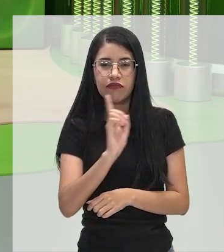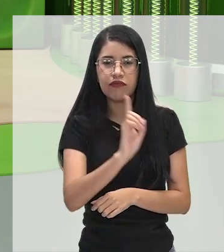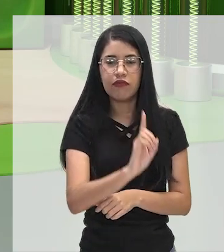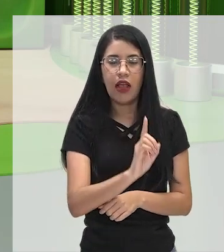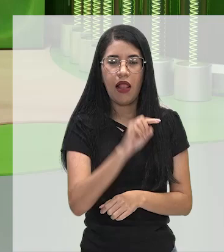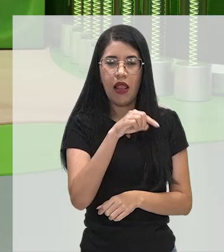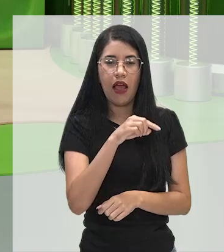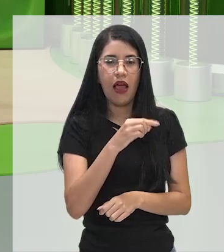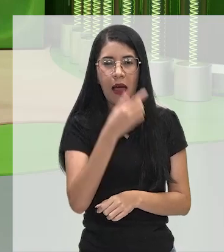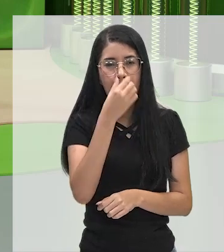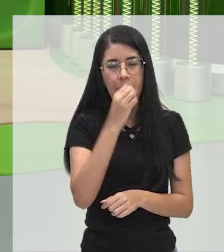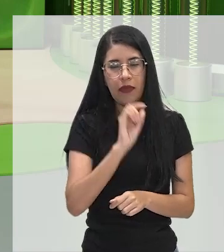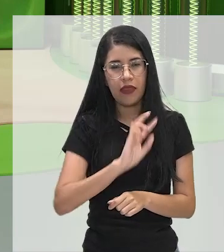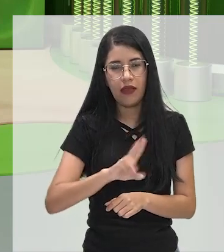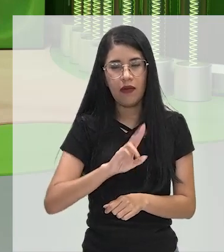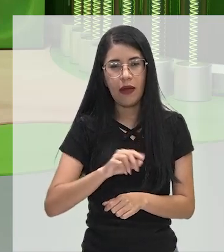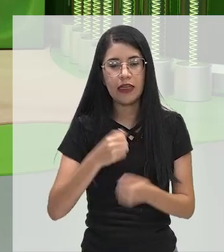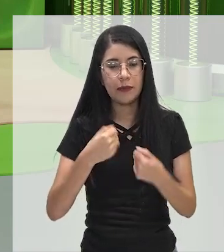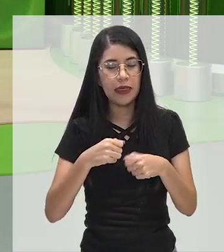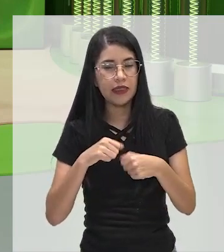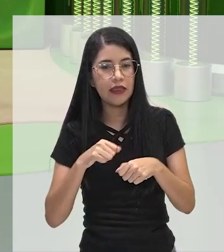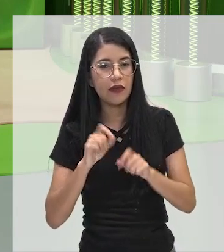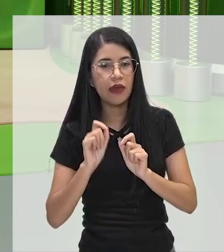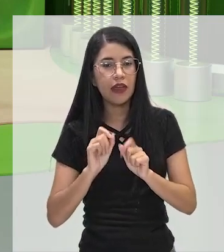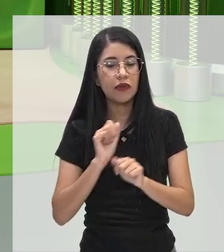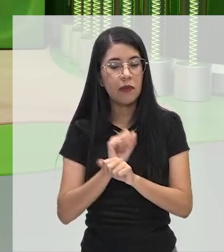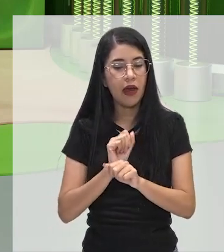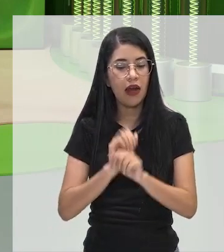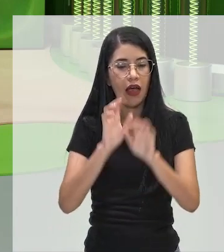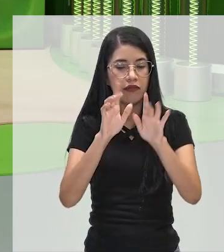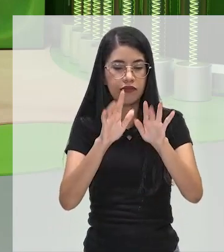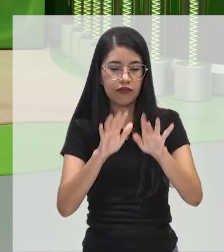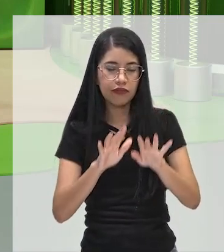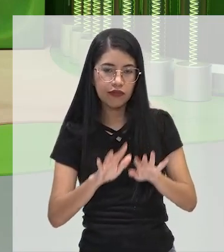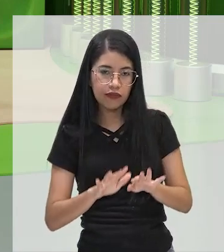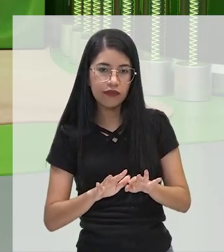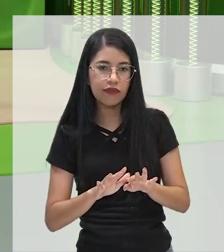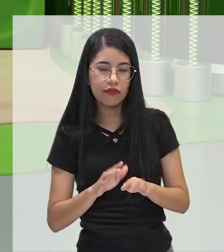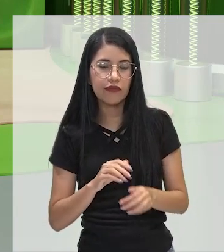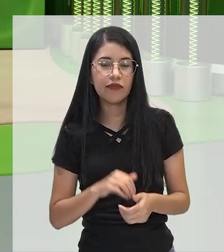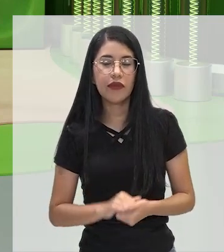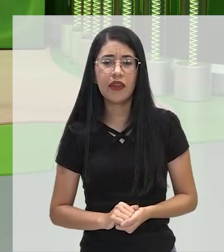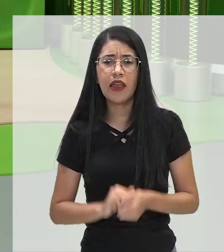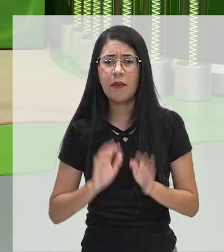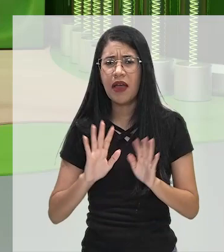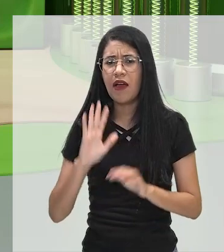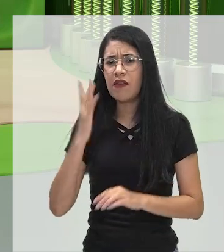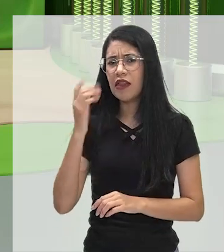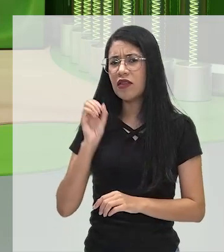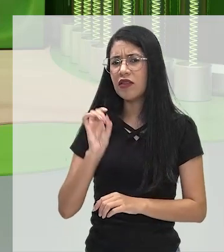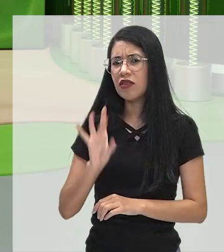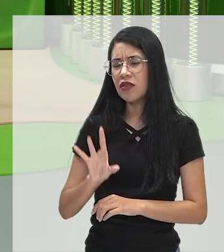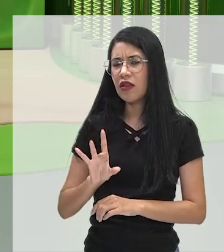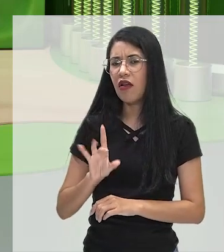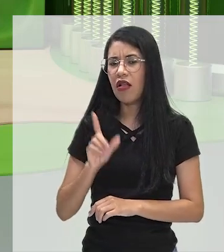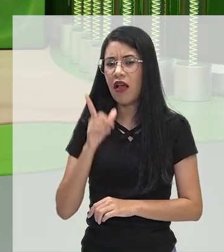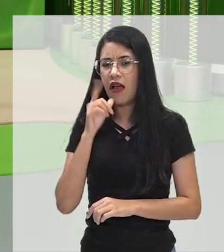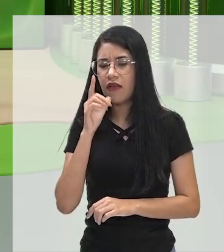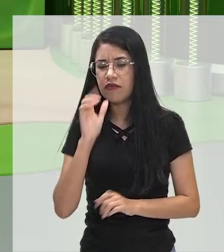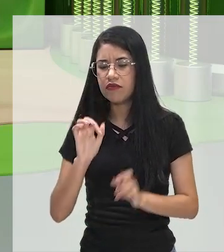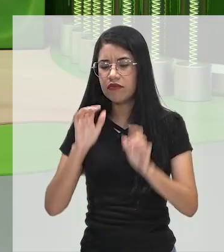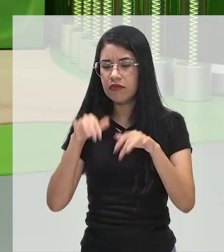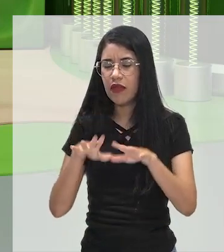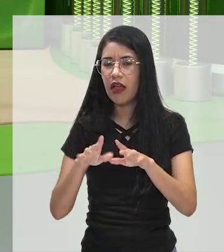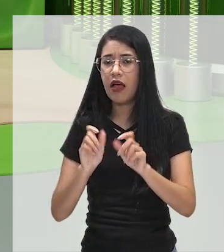alta. É preciso esperar ela baixar para que as pessoas possam tomar o banho ali no mar, por exemplo. Mas, professor, acontece somente no mar? Não, pode